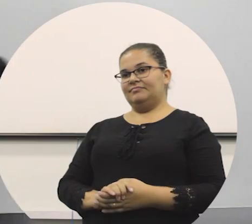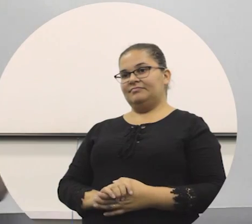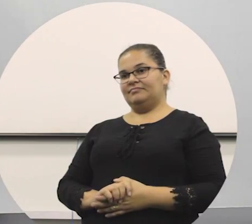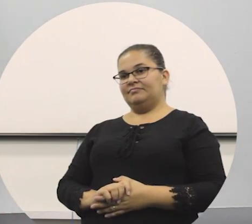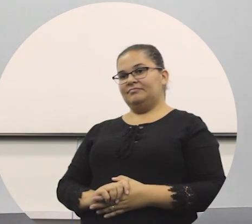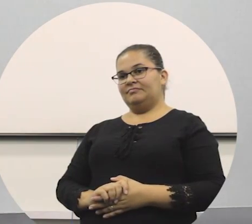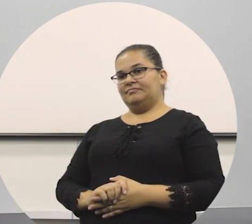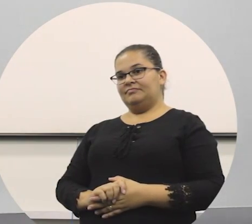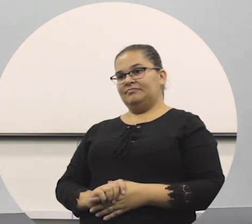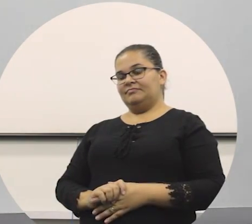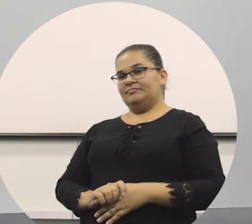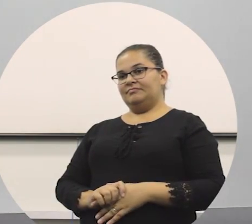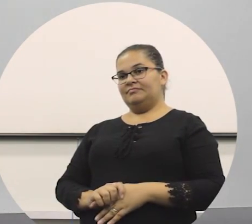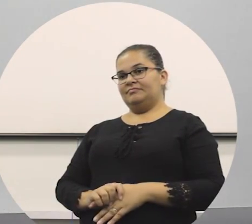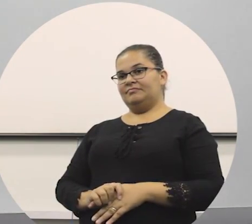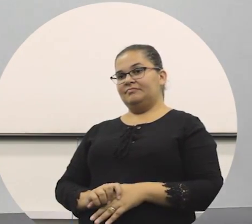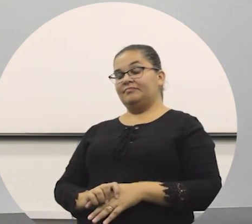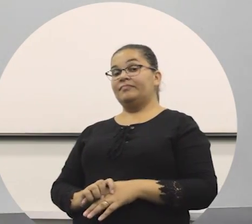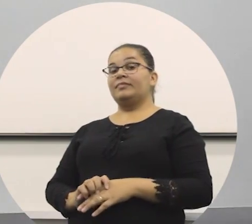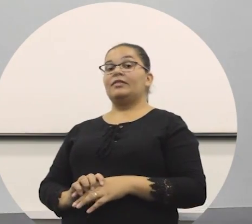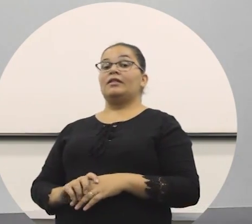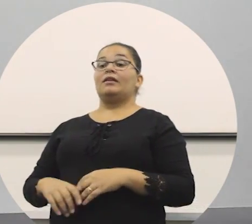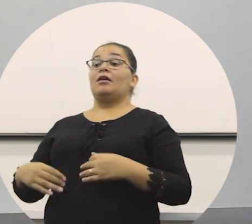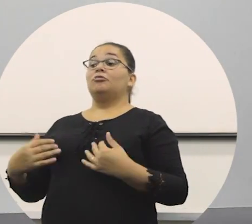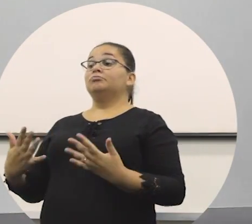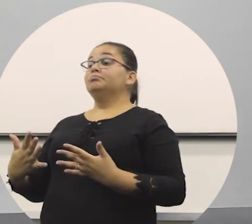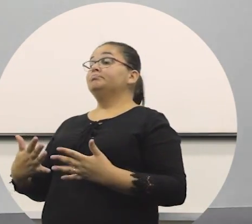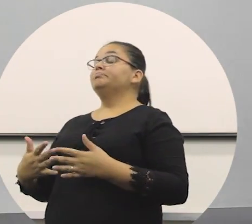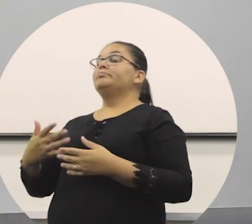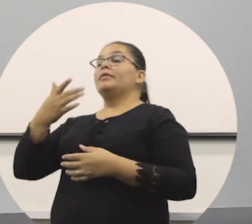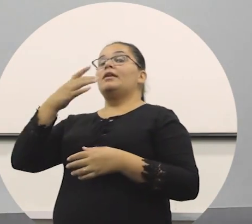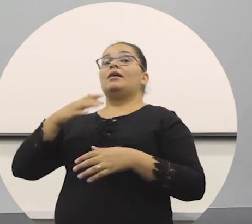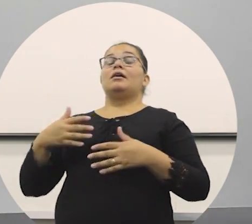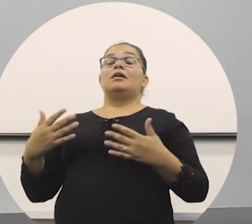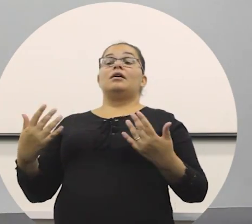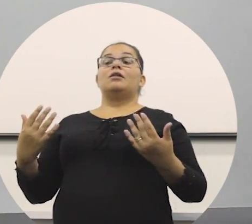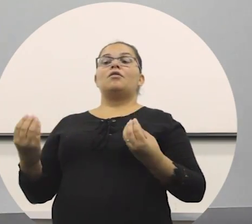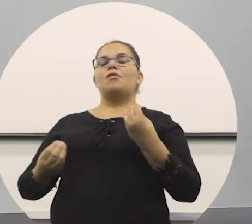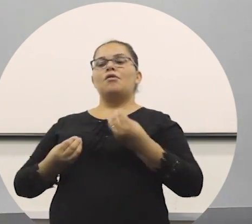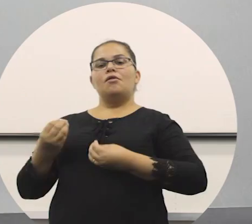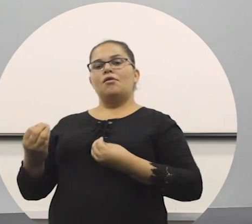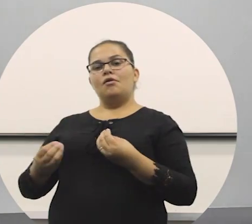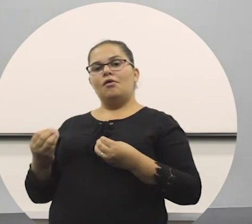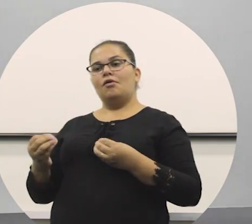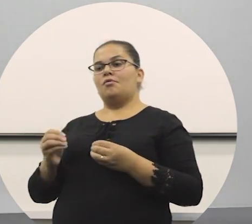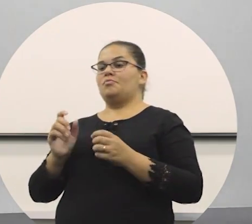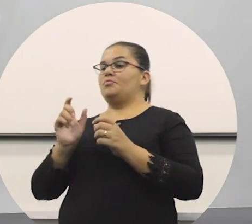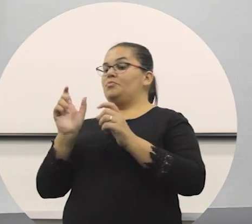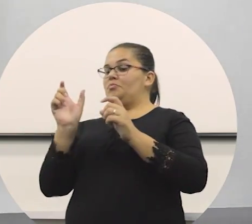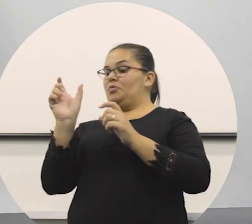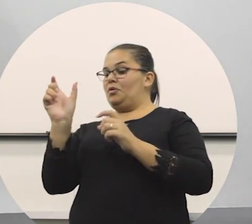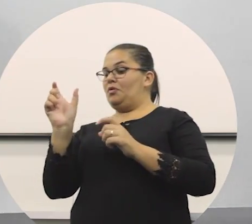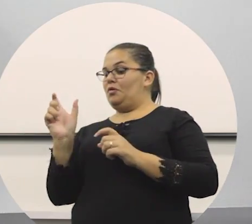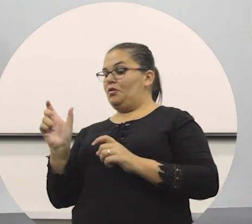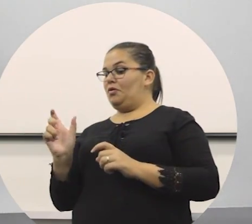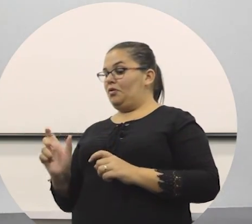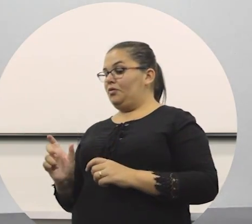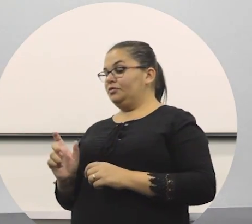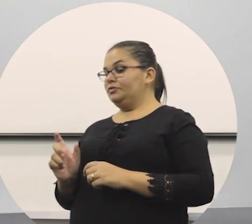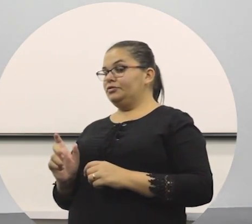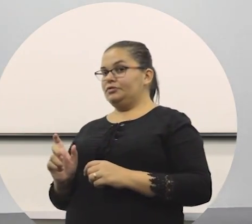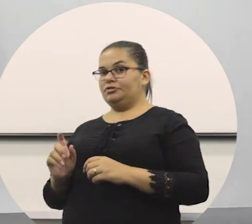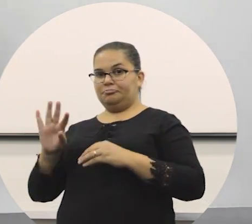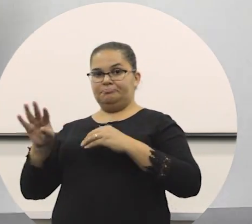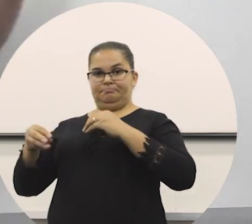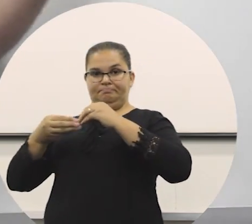Bom, o que acontece aqui? Pessoal, como eu estou trabalhando com esses blocos... mais uma